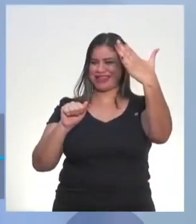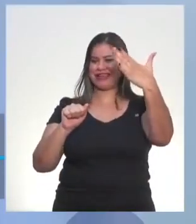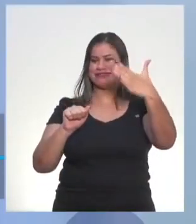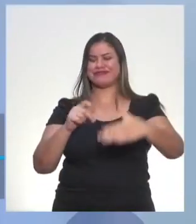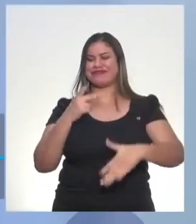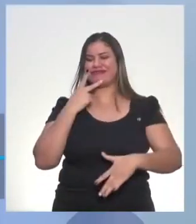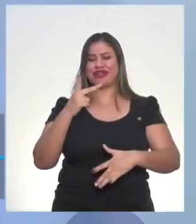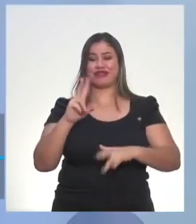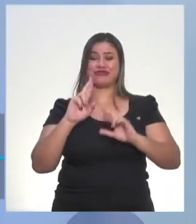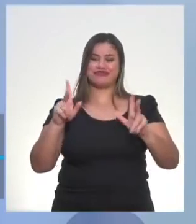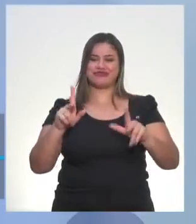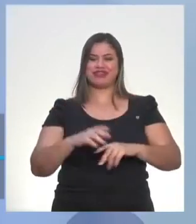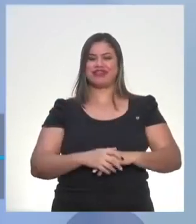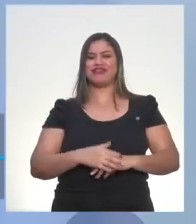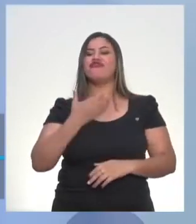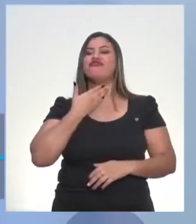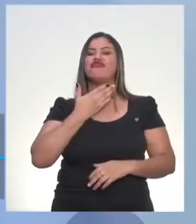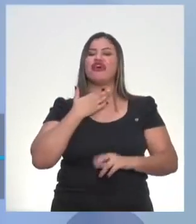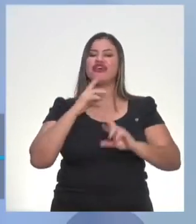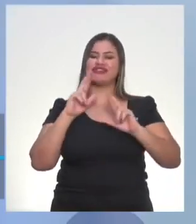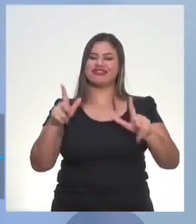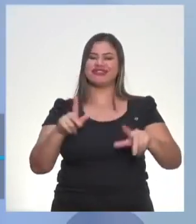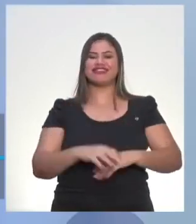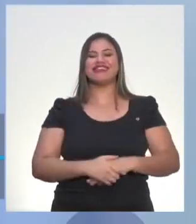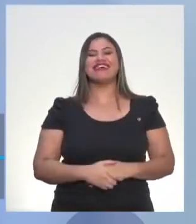Rio Londrino, né? É, mas é Tamisa.